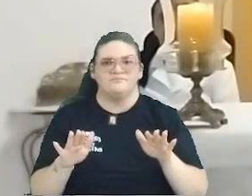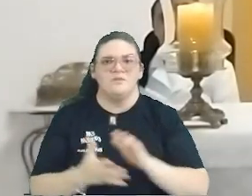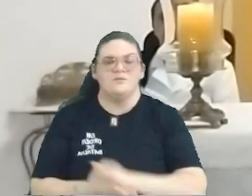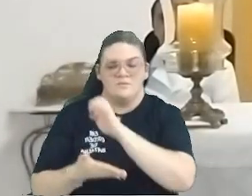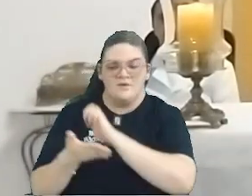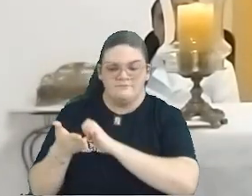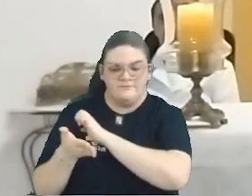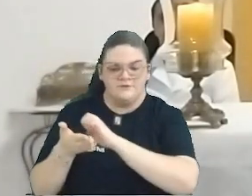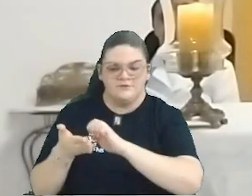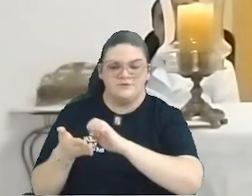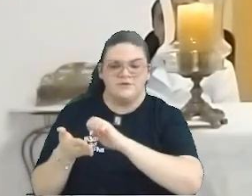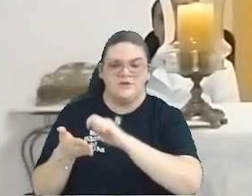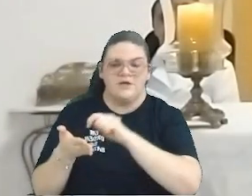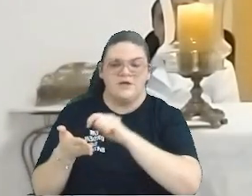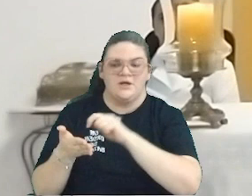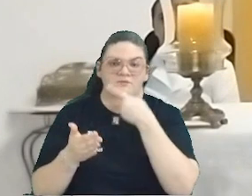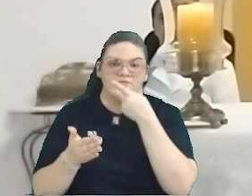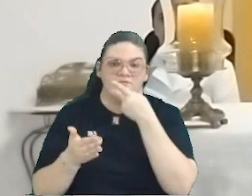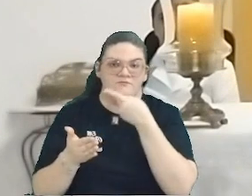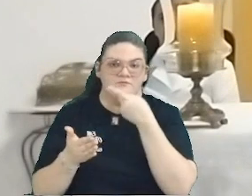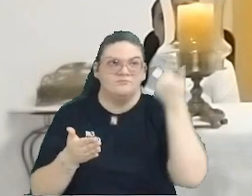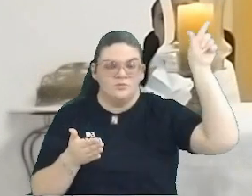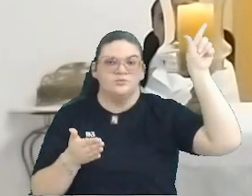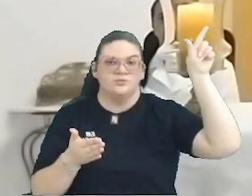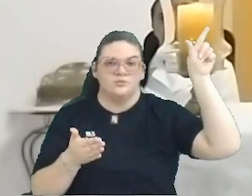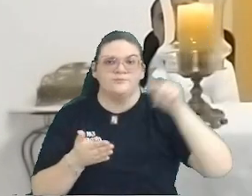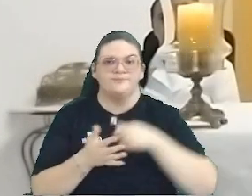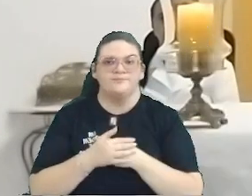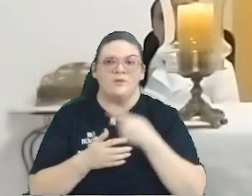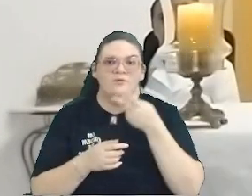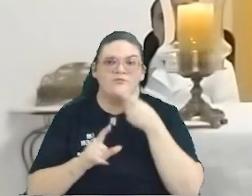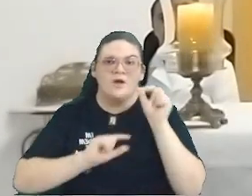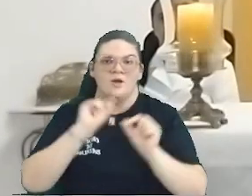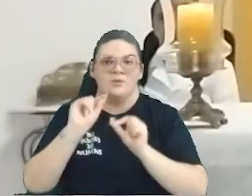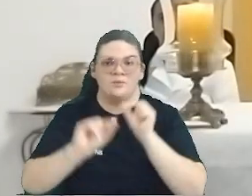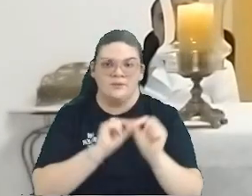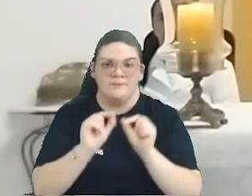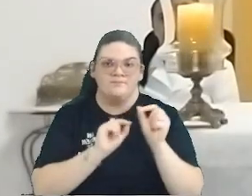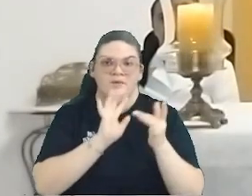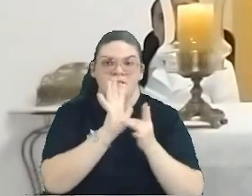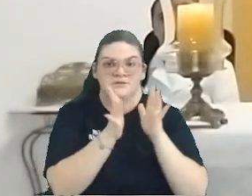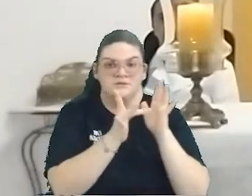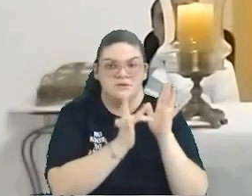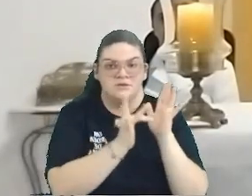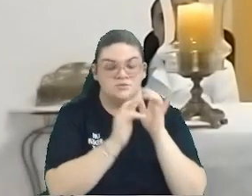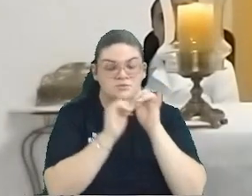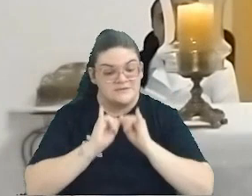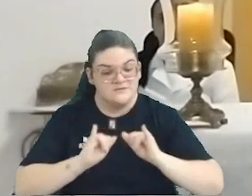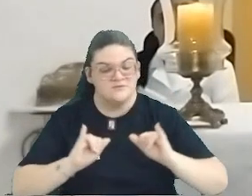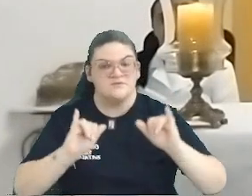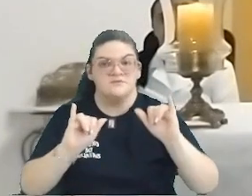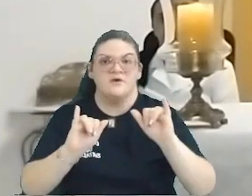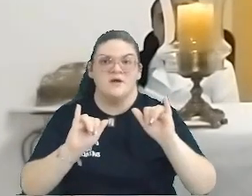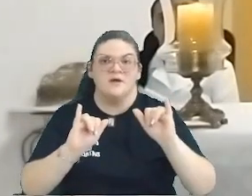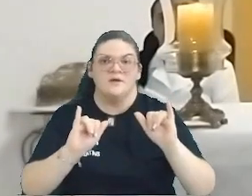evangelho, relatando este mesmo episódio, um dos evangelistas vai dizer que Jesus diz em relação